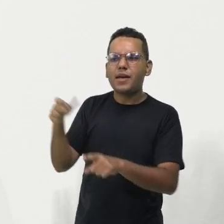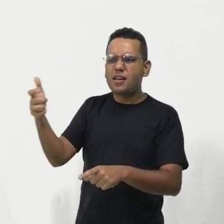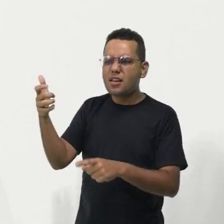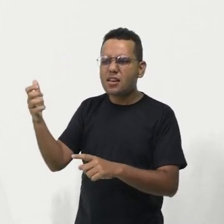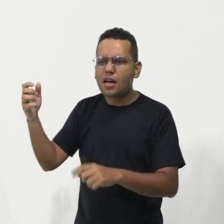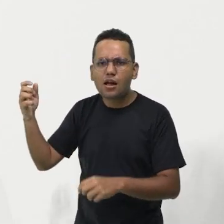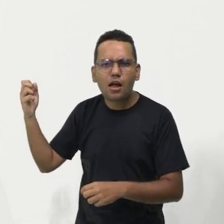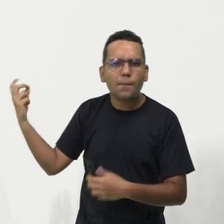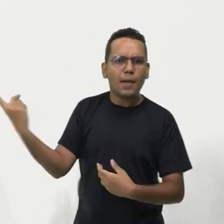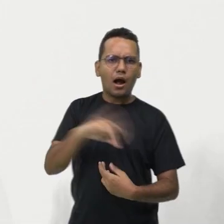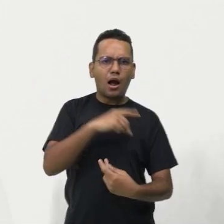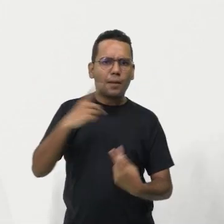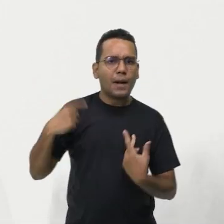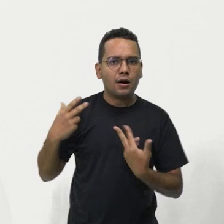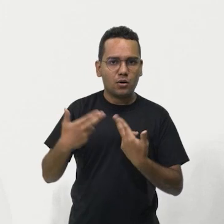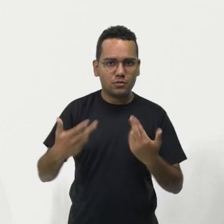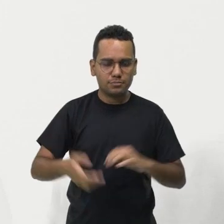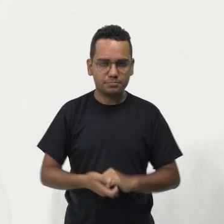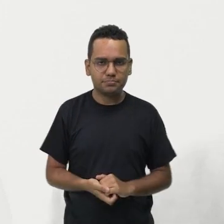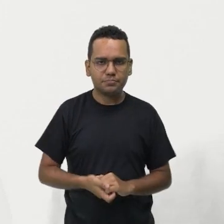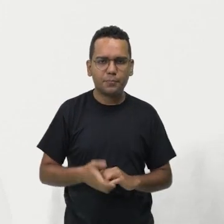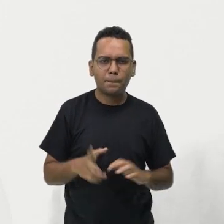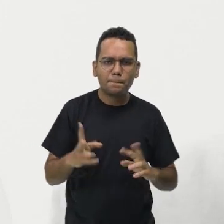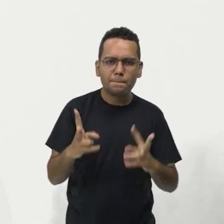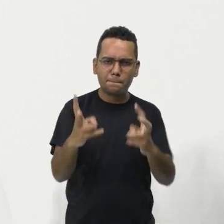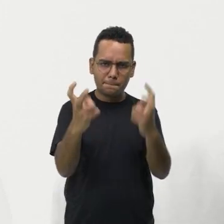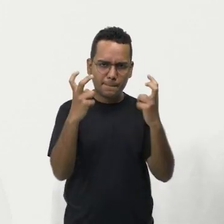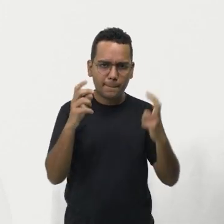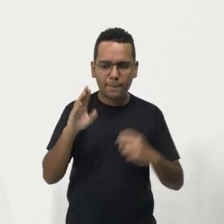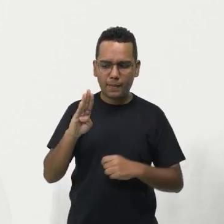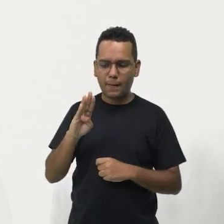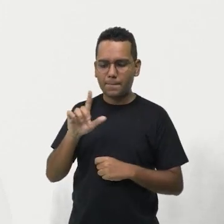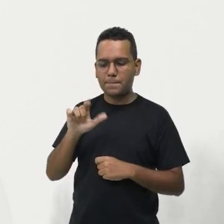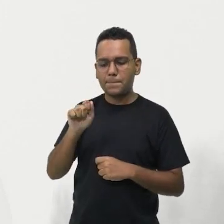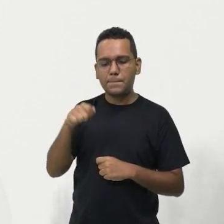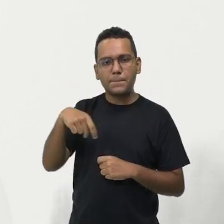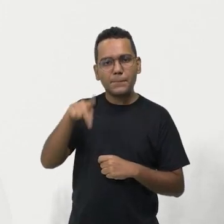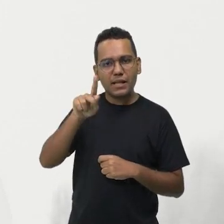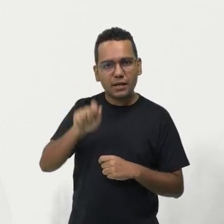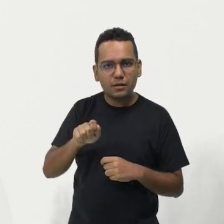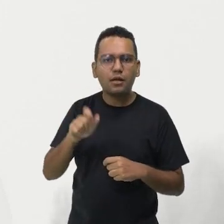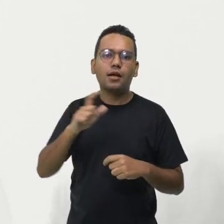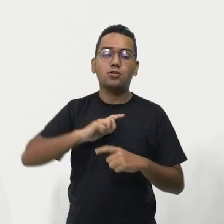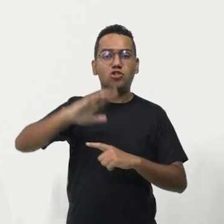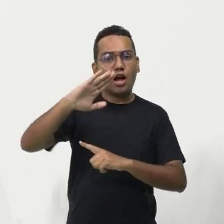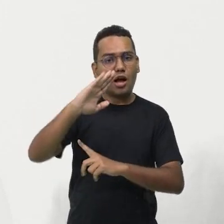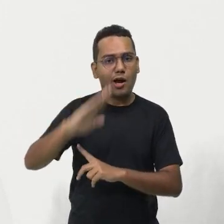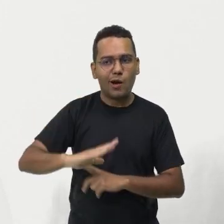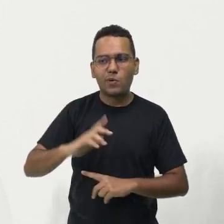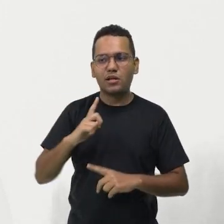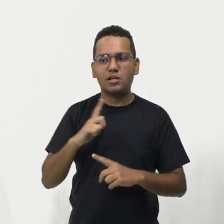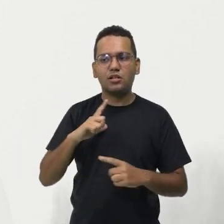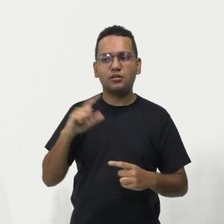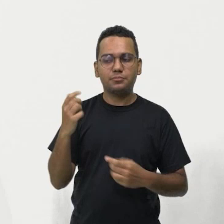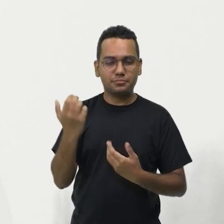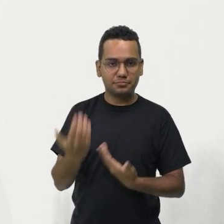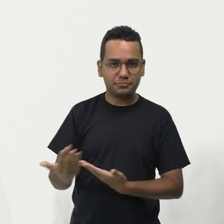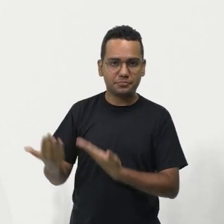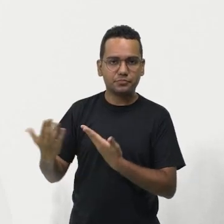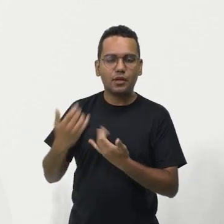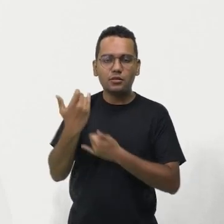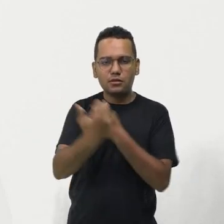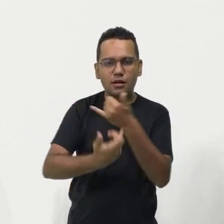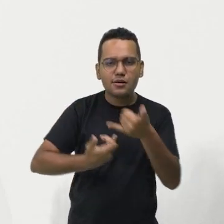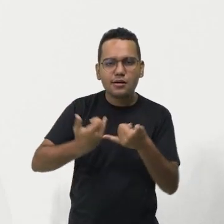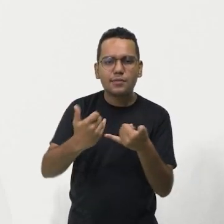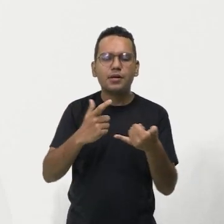à distância. Já Blanka, o personagem brasileiro da série de jogos Street Fighter,